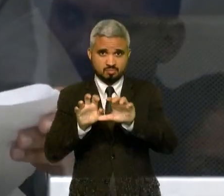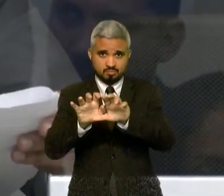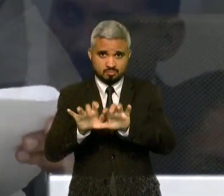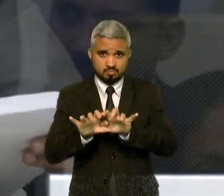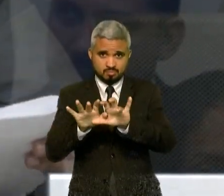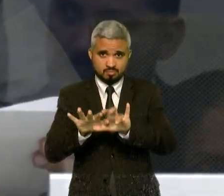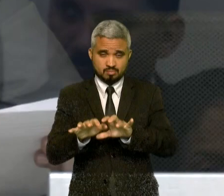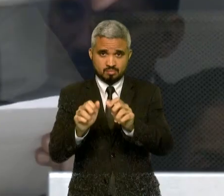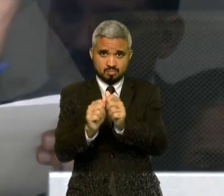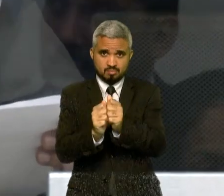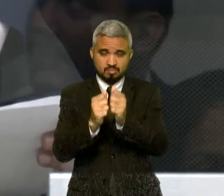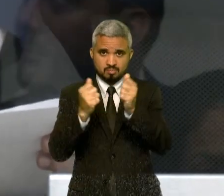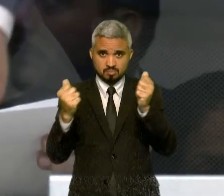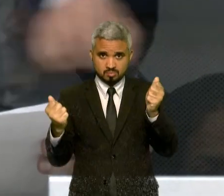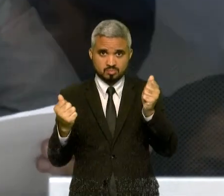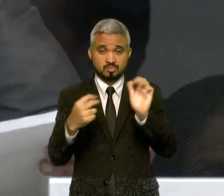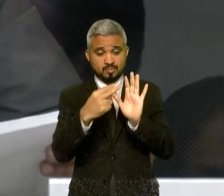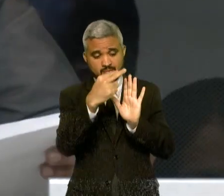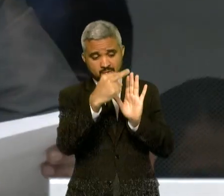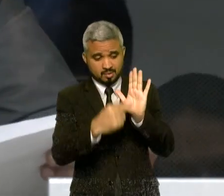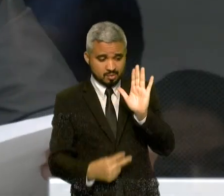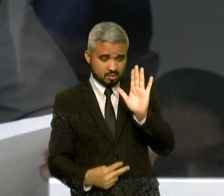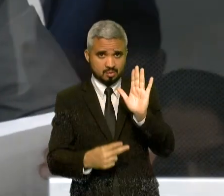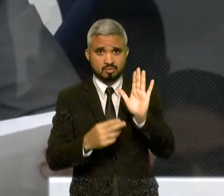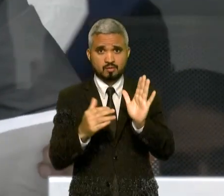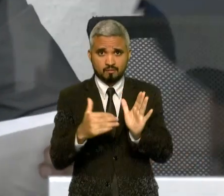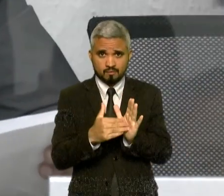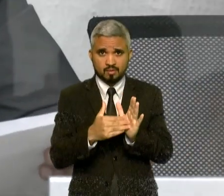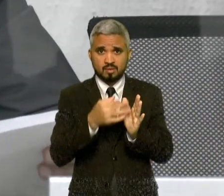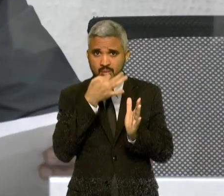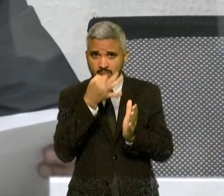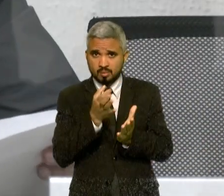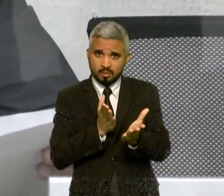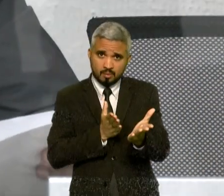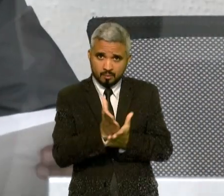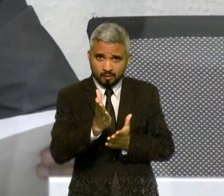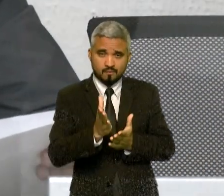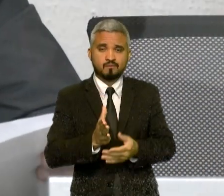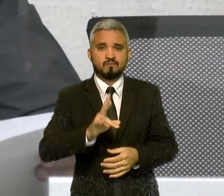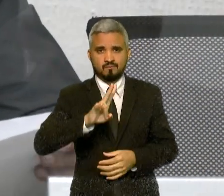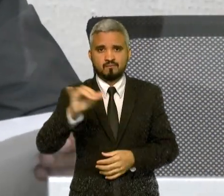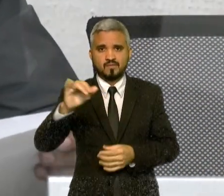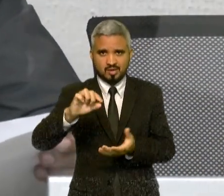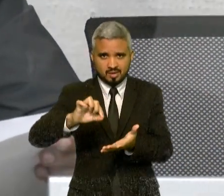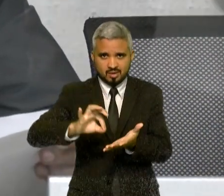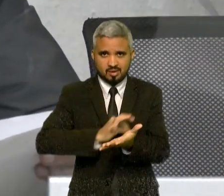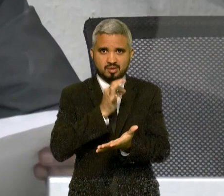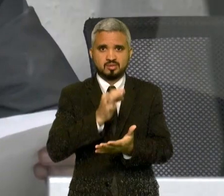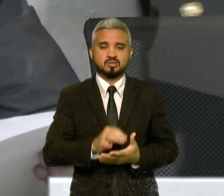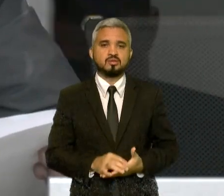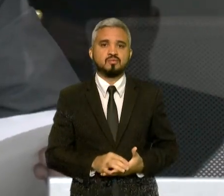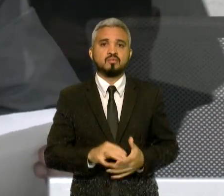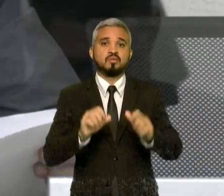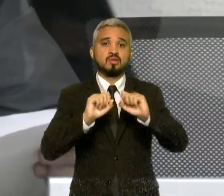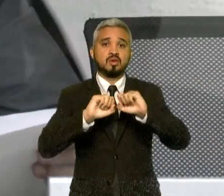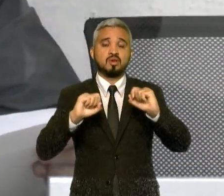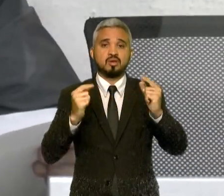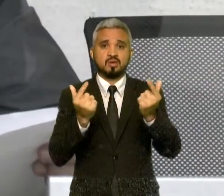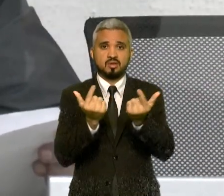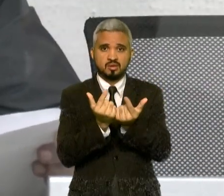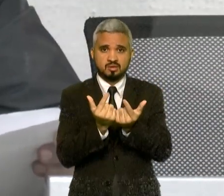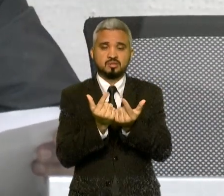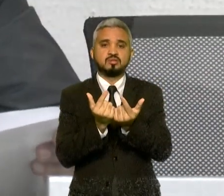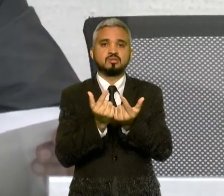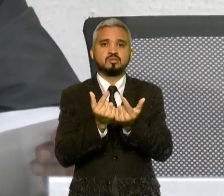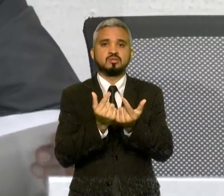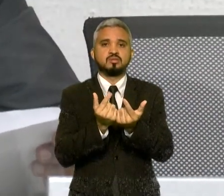A presente ata, que lida e aprovada, será devidamente assinada. Plenário deputado Najib Aiko, do Palácio Manuel